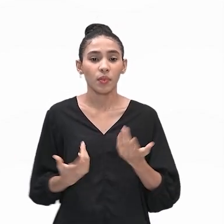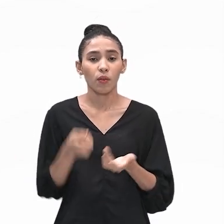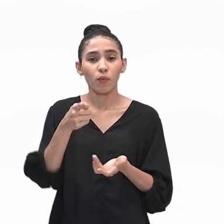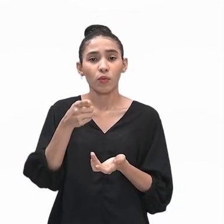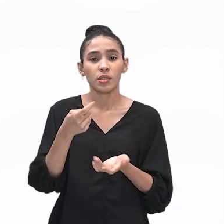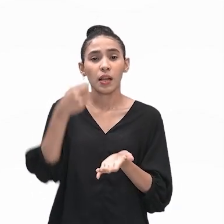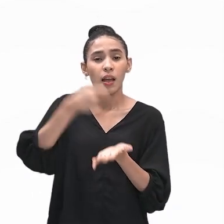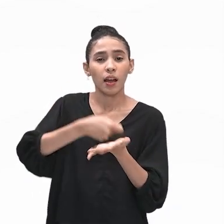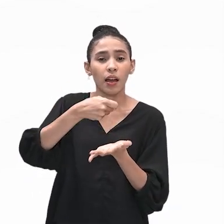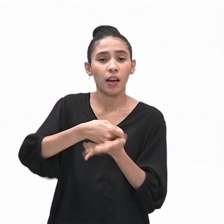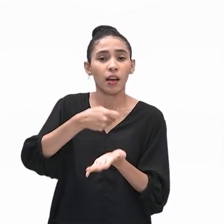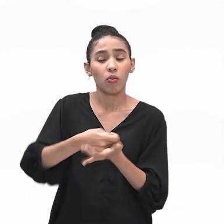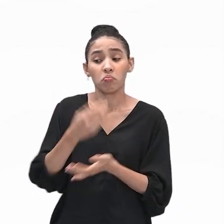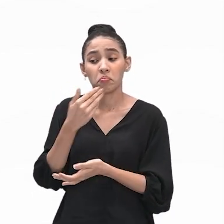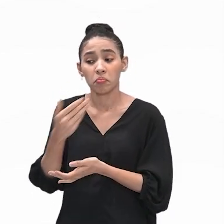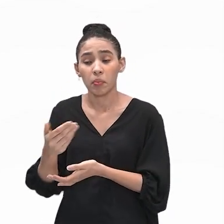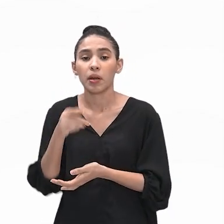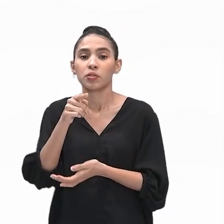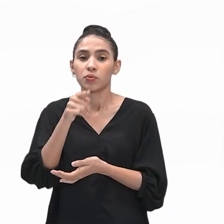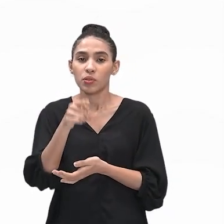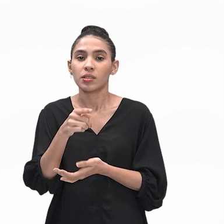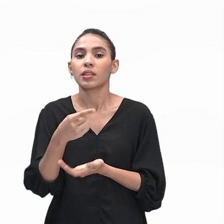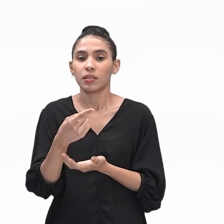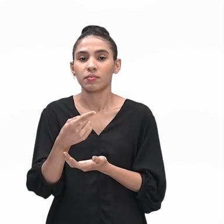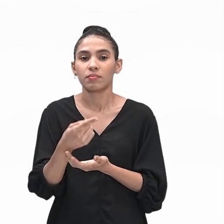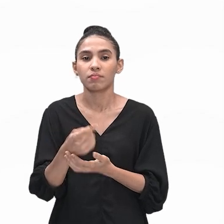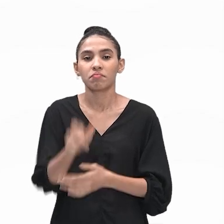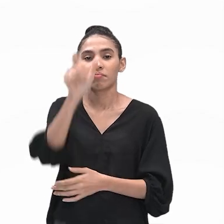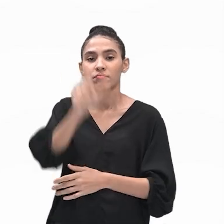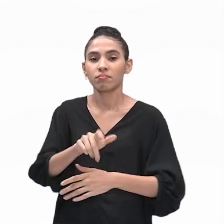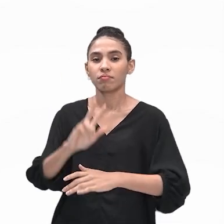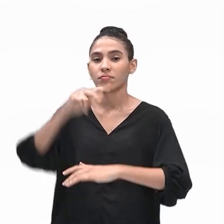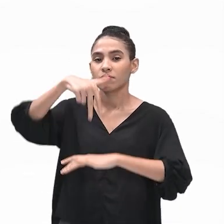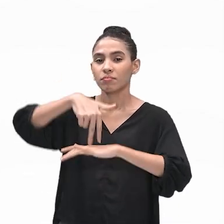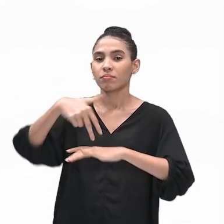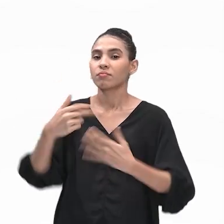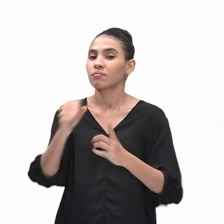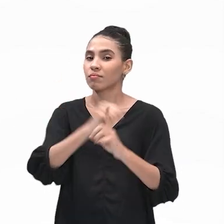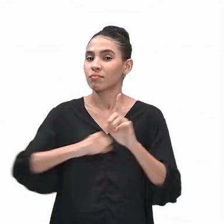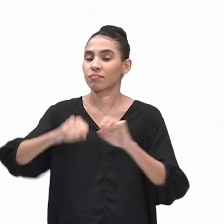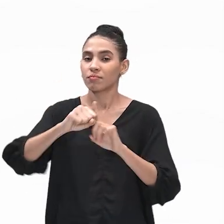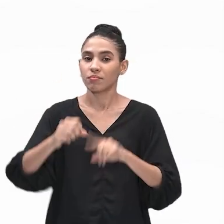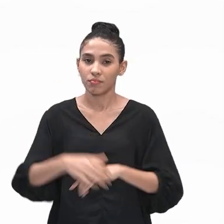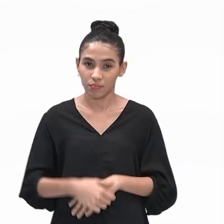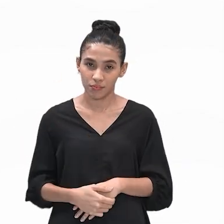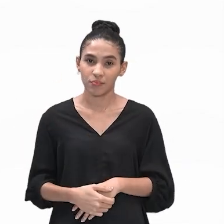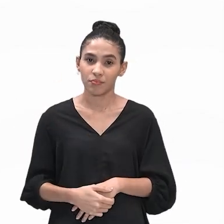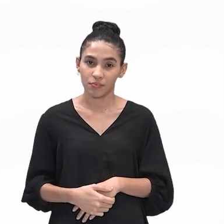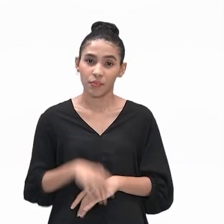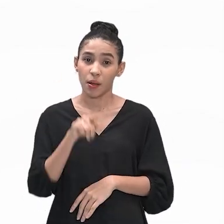ou cobra, você está sendo protagonista na sociedade. Então